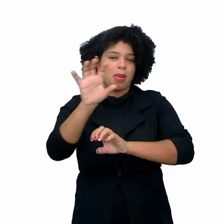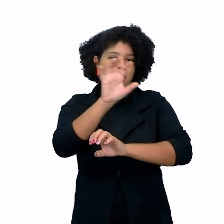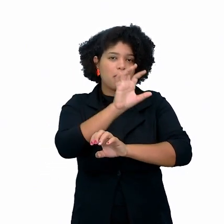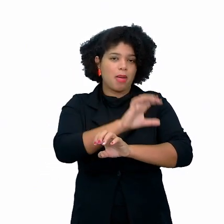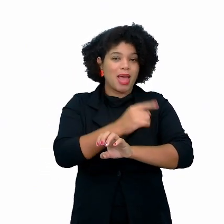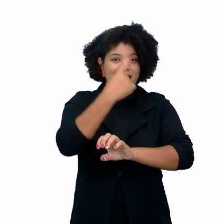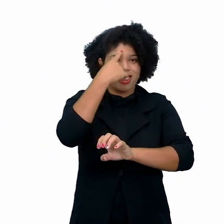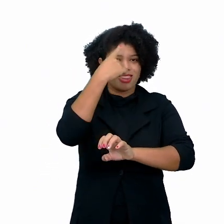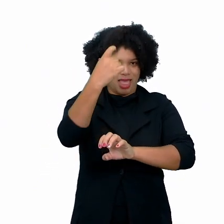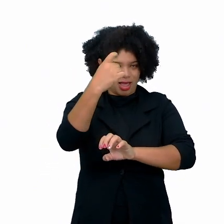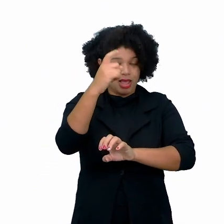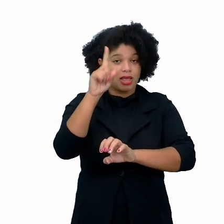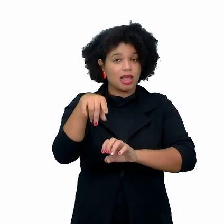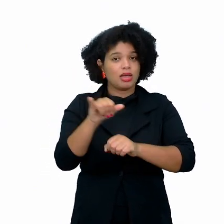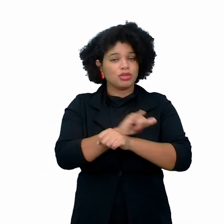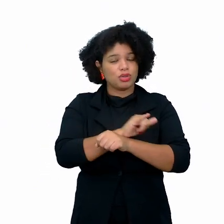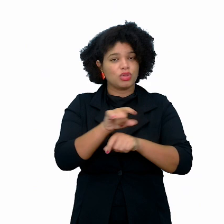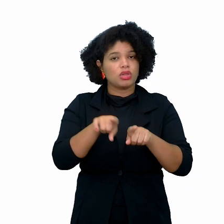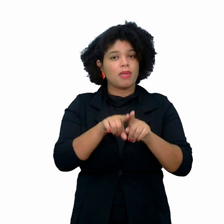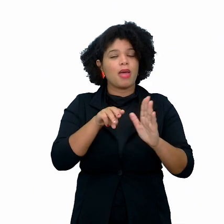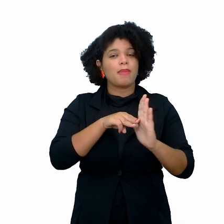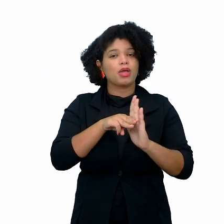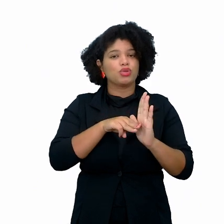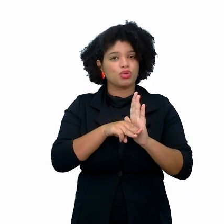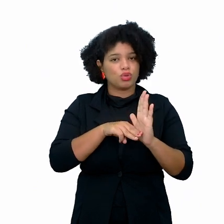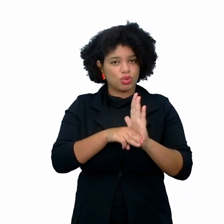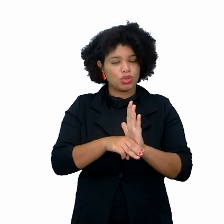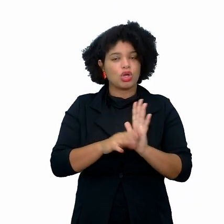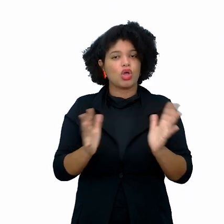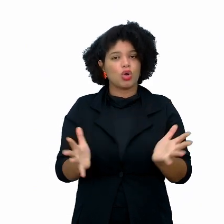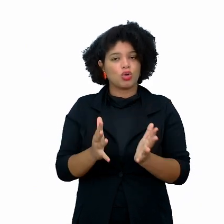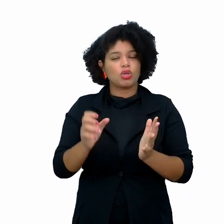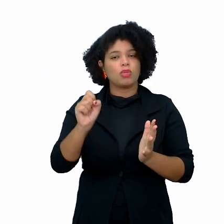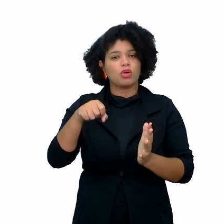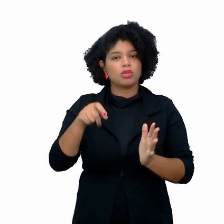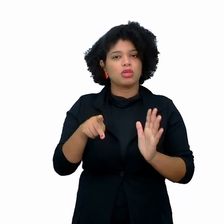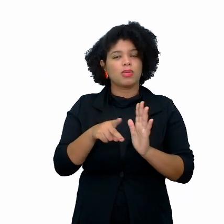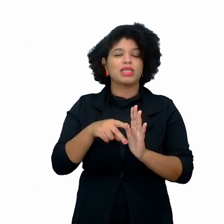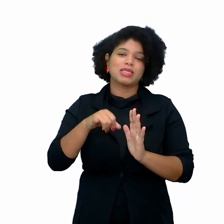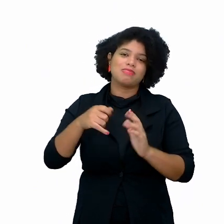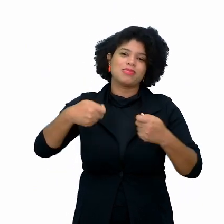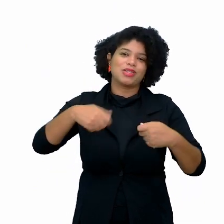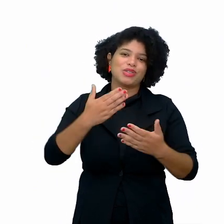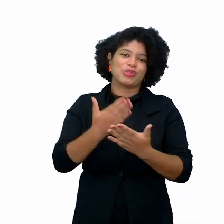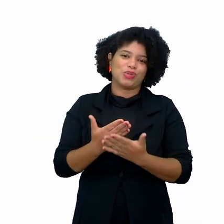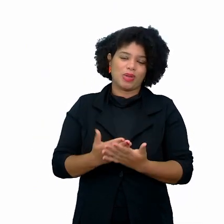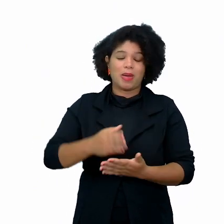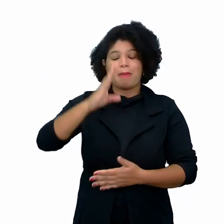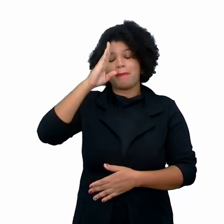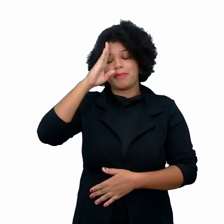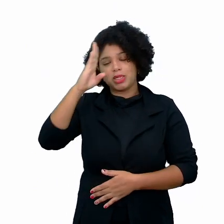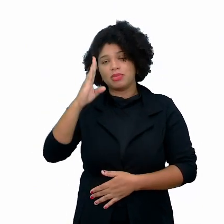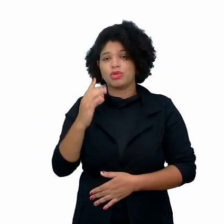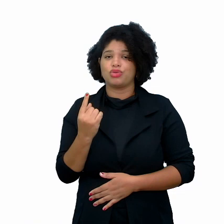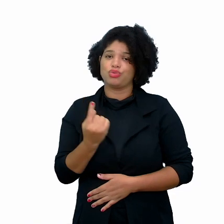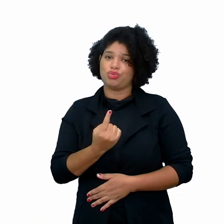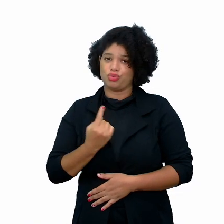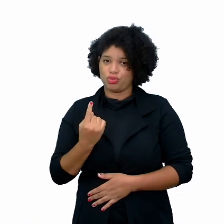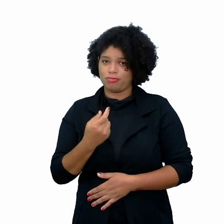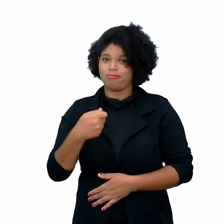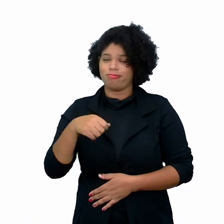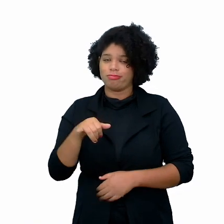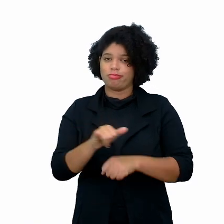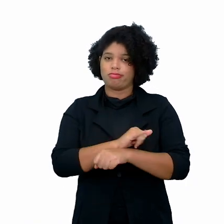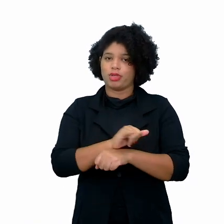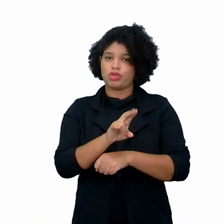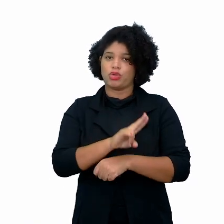são estratégias e metodologias que contribuem muito quando se precisa estudar, principalmente sozinho, algo